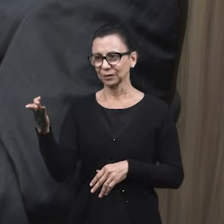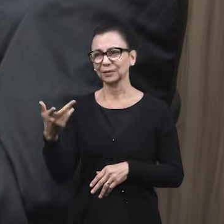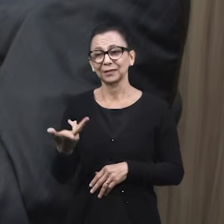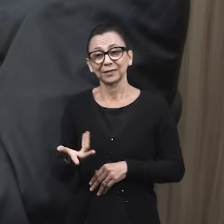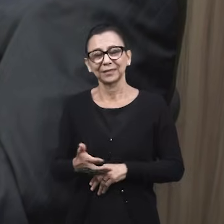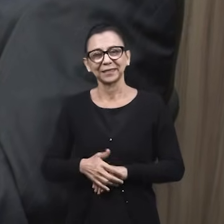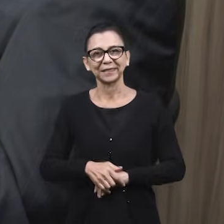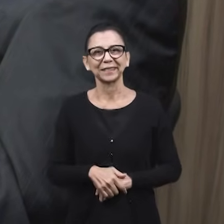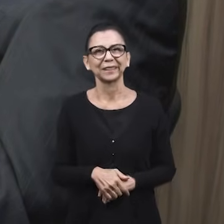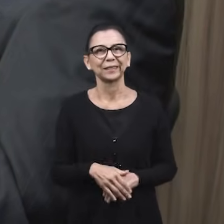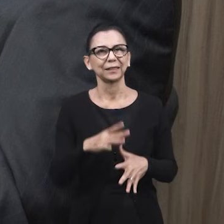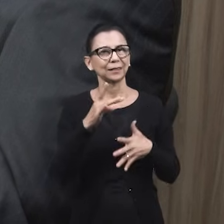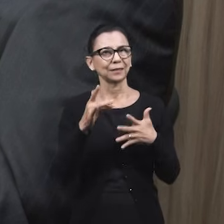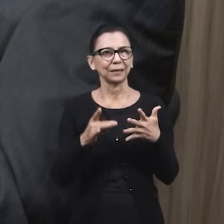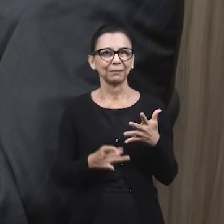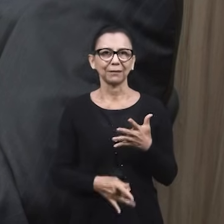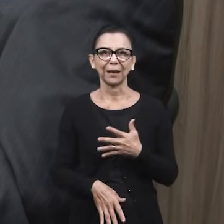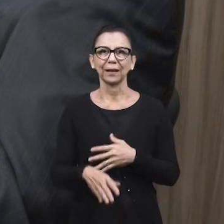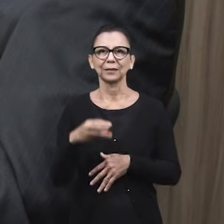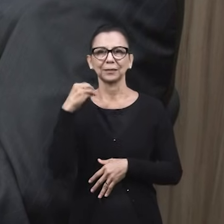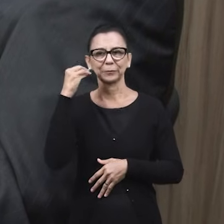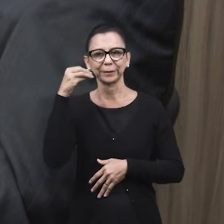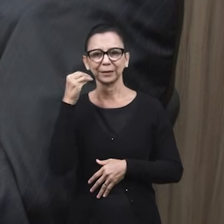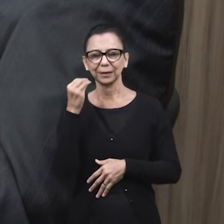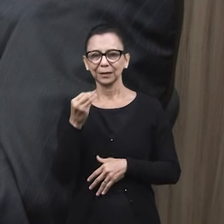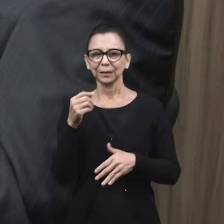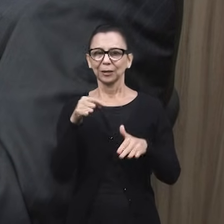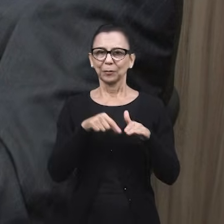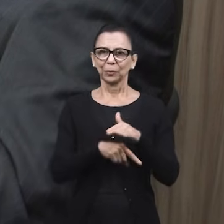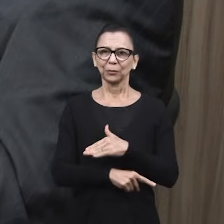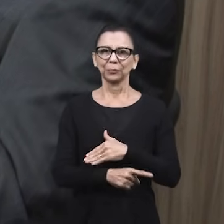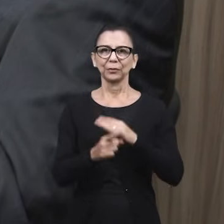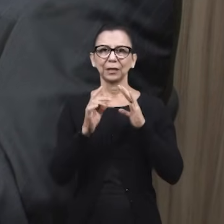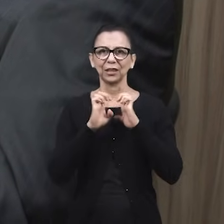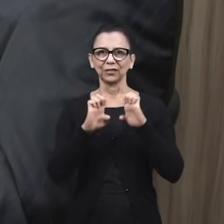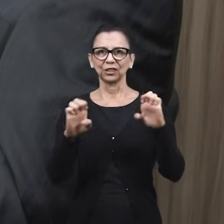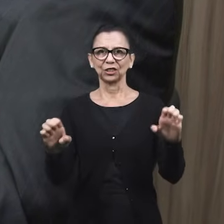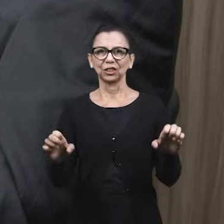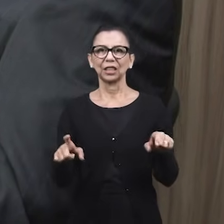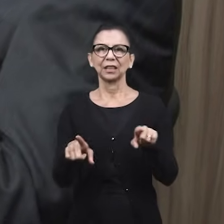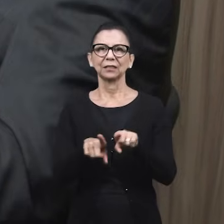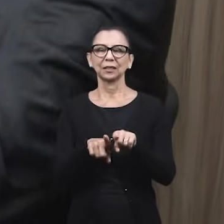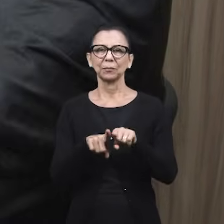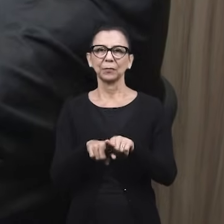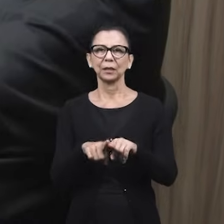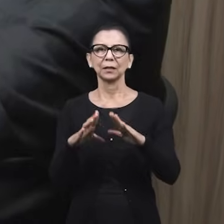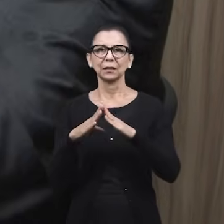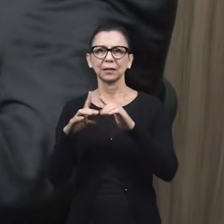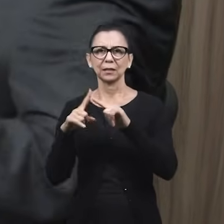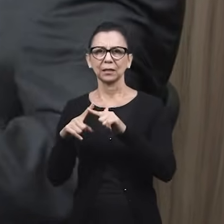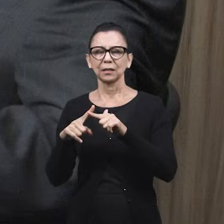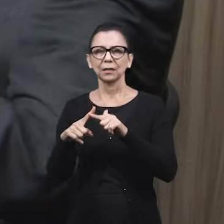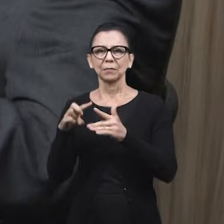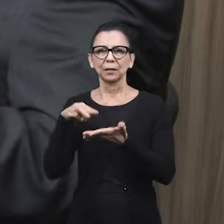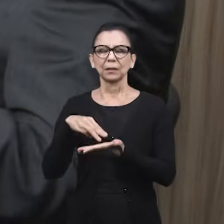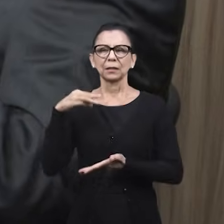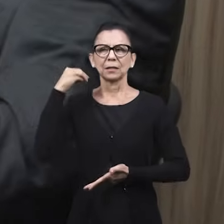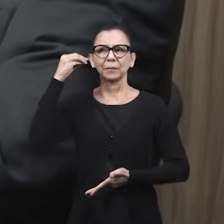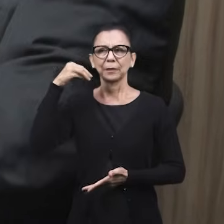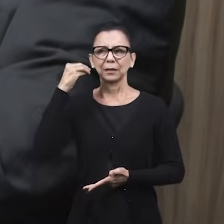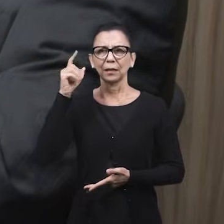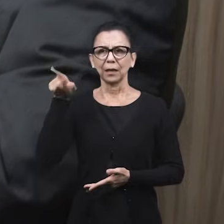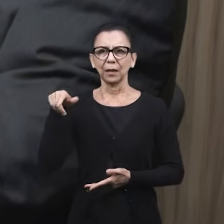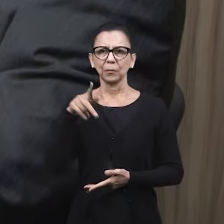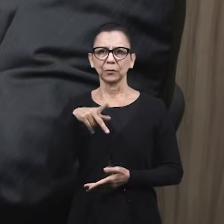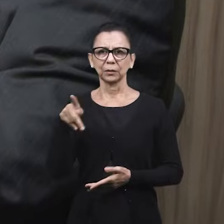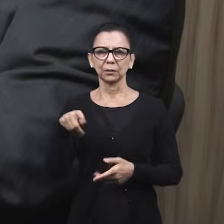professor Antônio Carlos. Né? Antônio Carlos tem uma experiência, uma bagagem, não só de evangelho, mas na igreja Cristã Maranata, nas experiências que nós